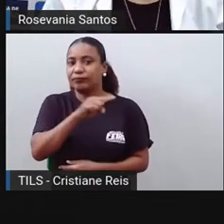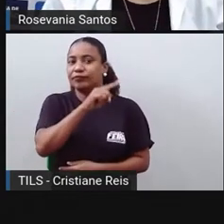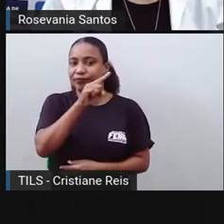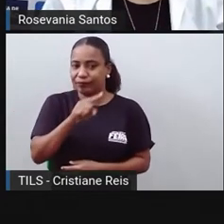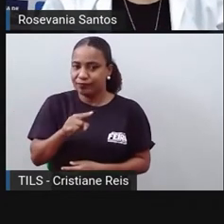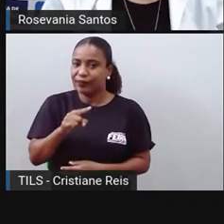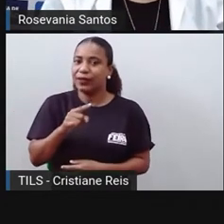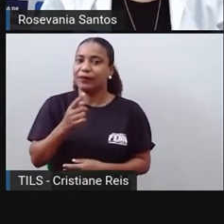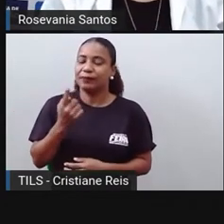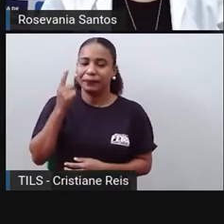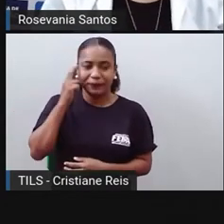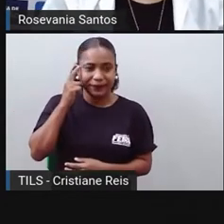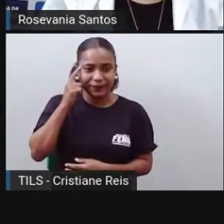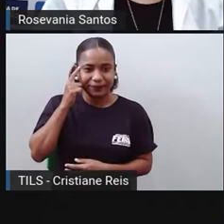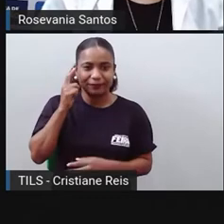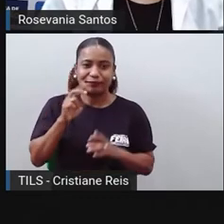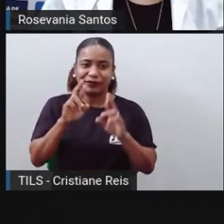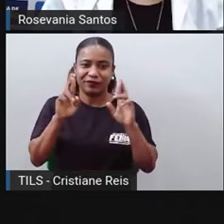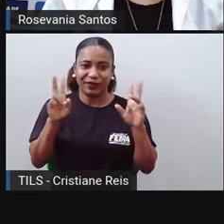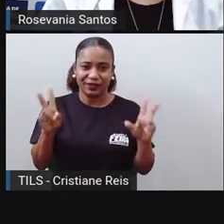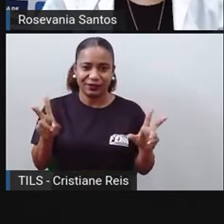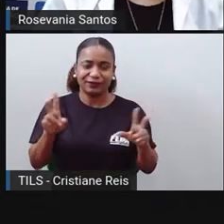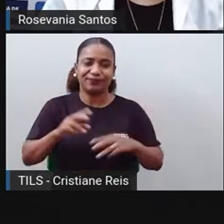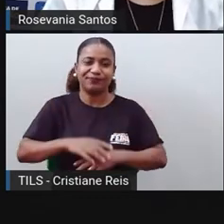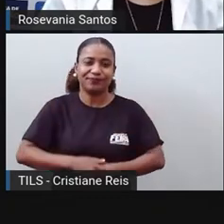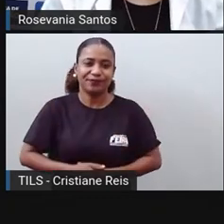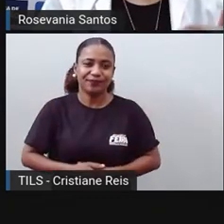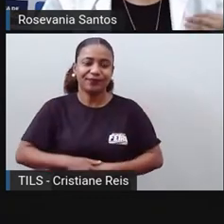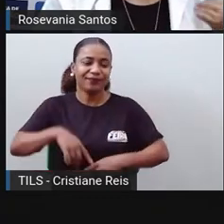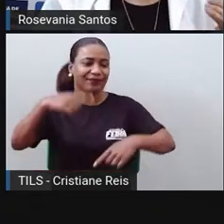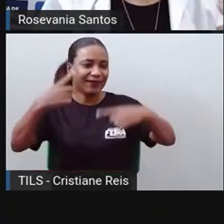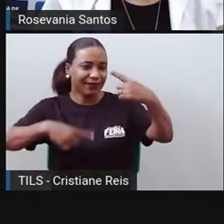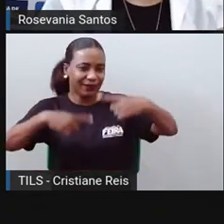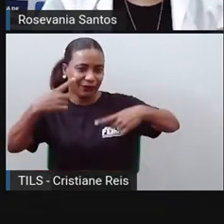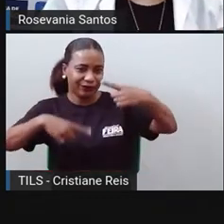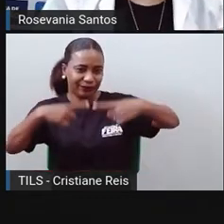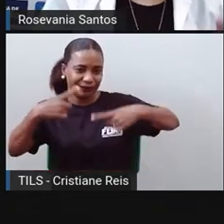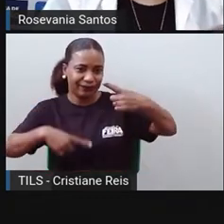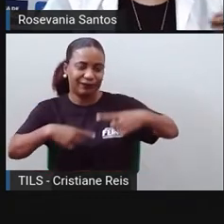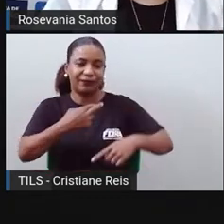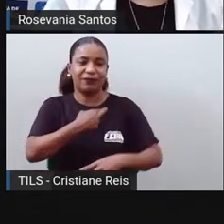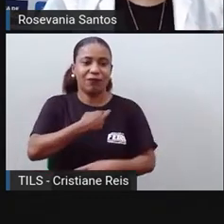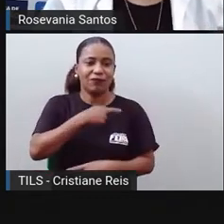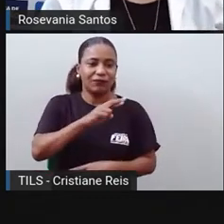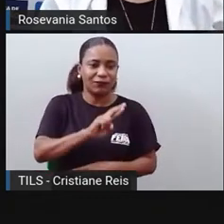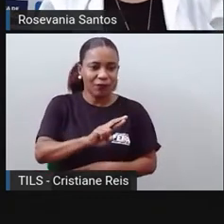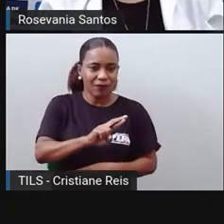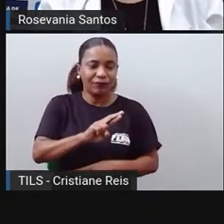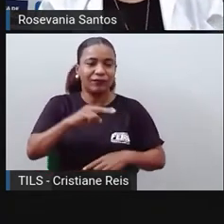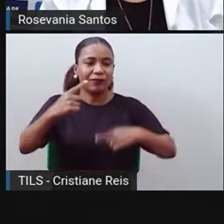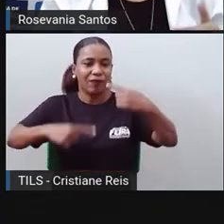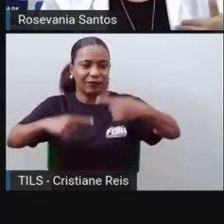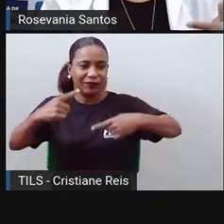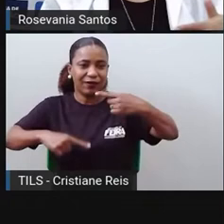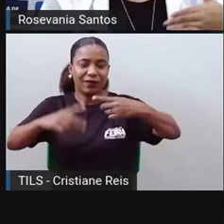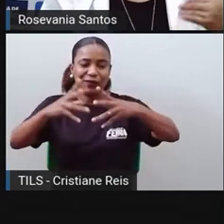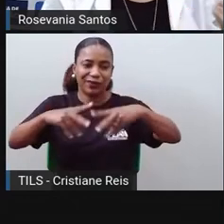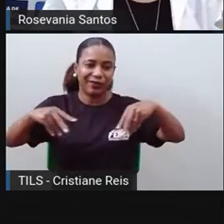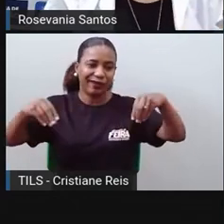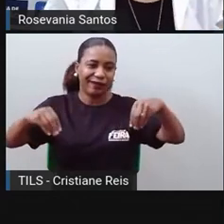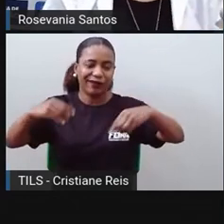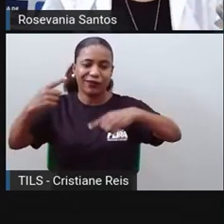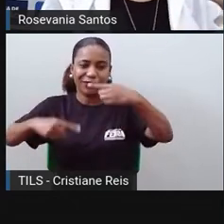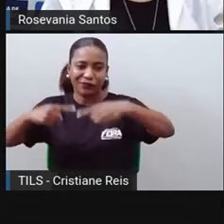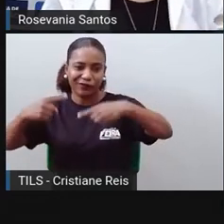condições religiosas lá. Mas conflitos religiosos, conflitos por terra, conflito por água, conflitos